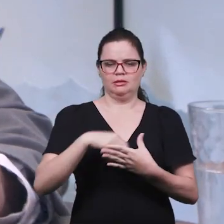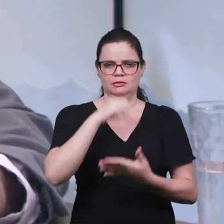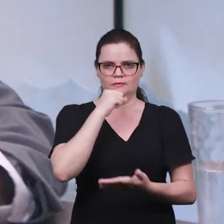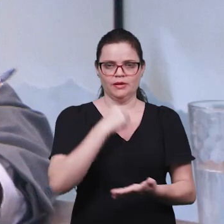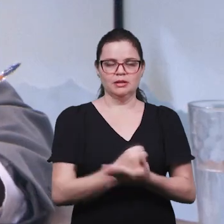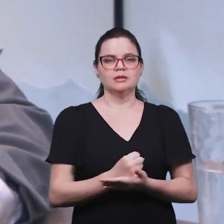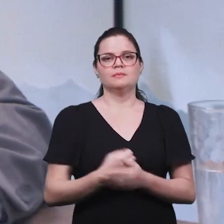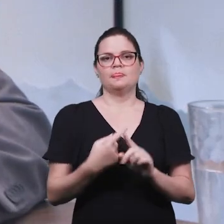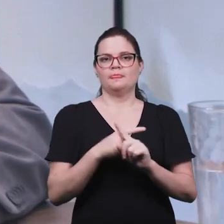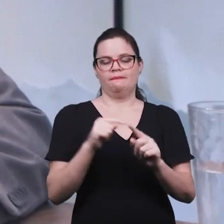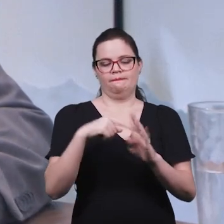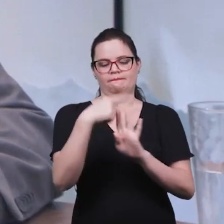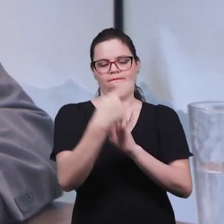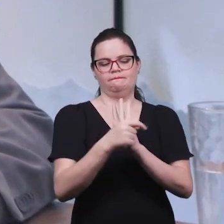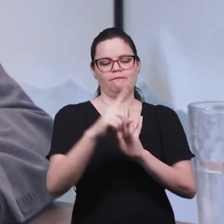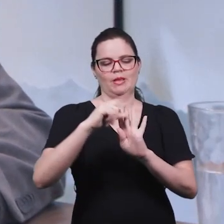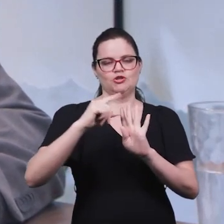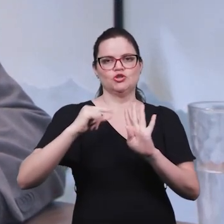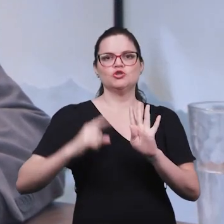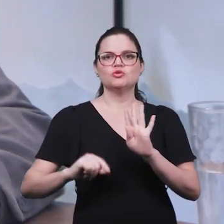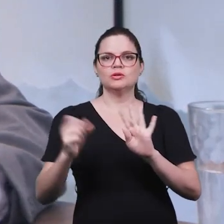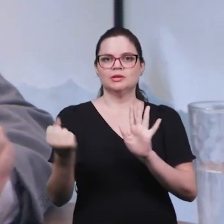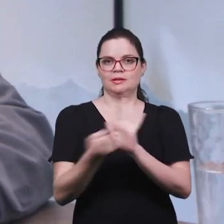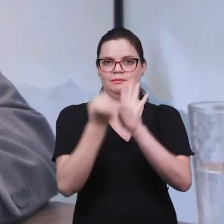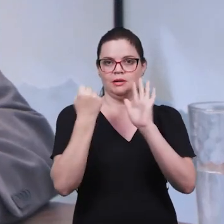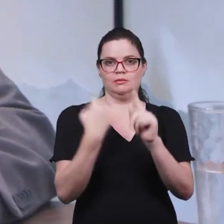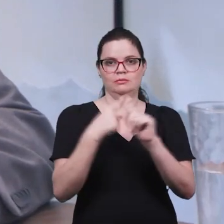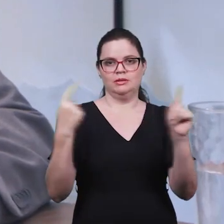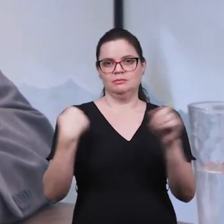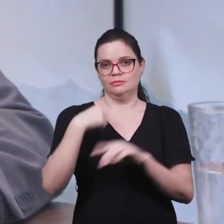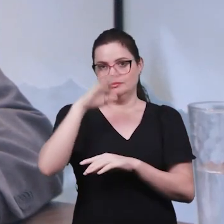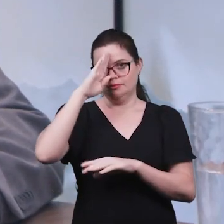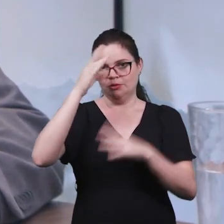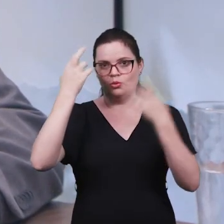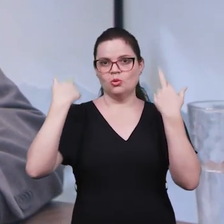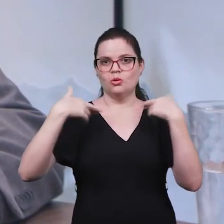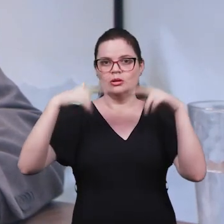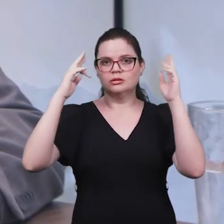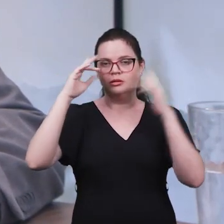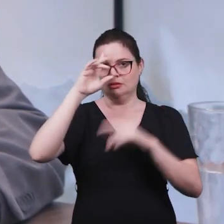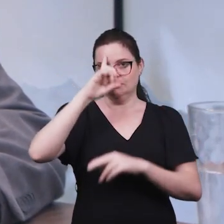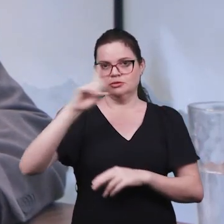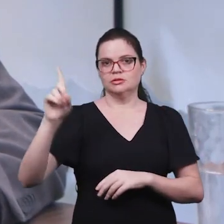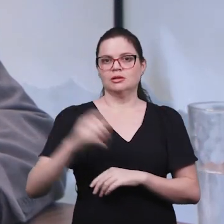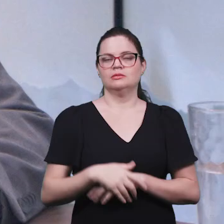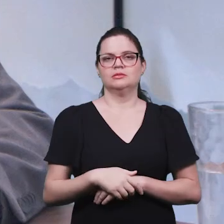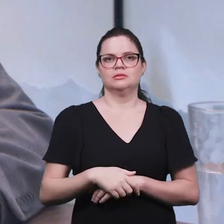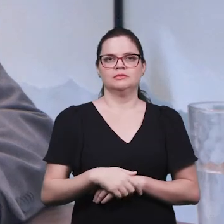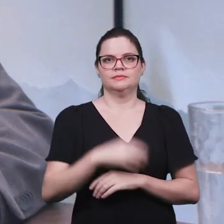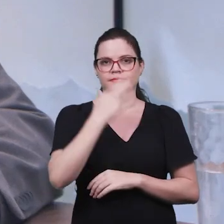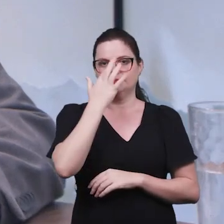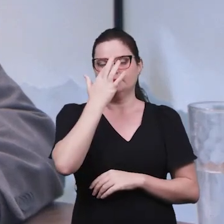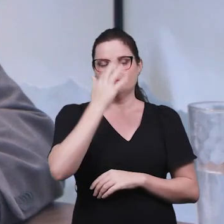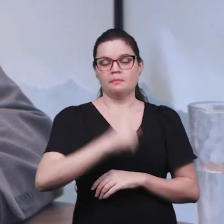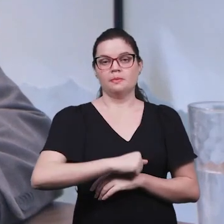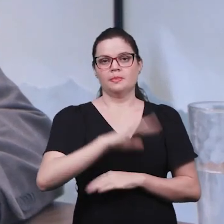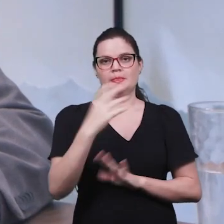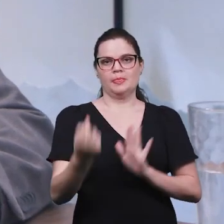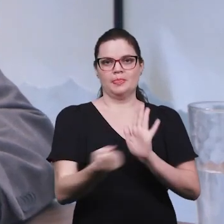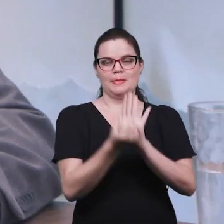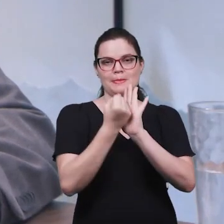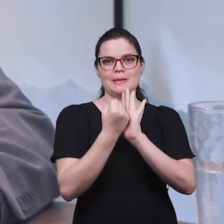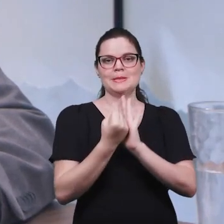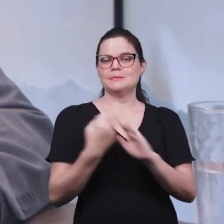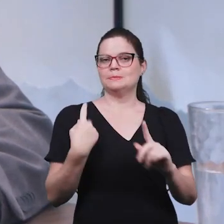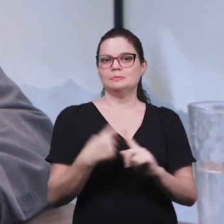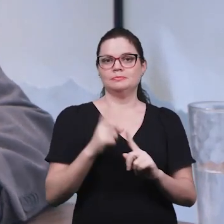desses, mas esses aqui são elementos que marcaram. Inclusive o Cordeiro de Deus é um dos que mais marcam,